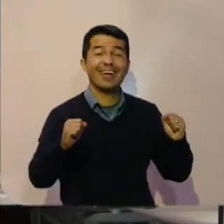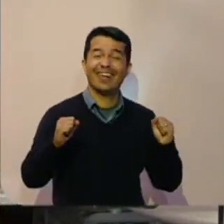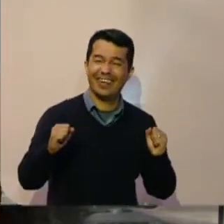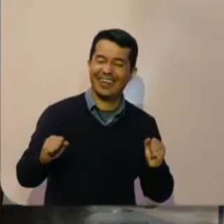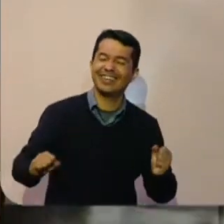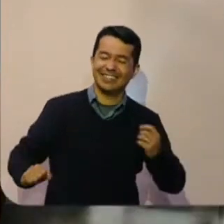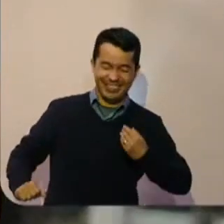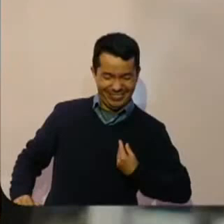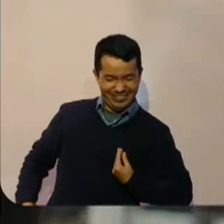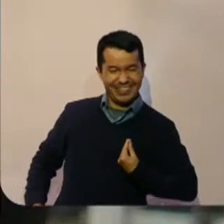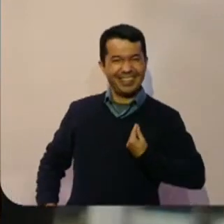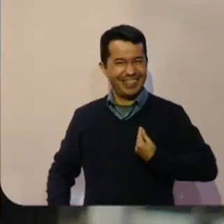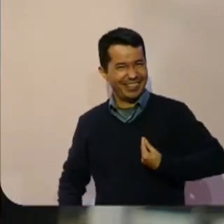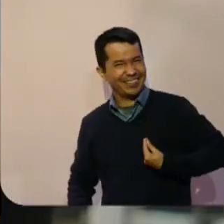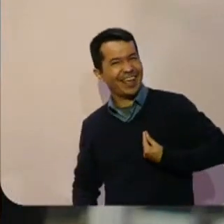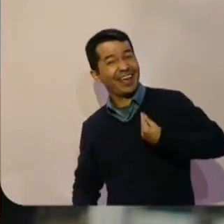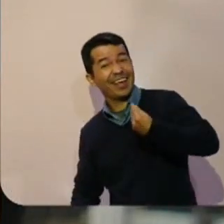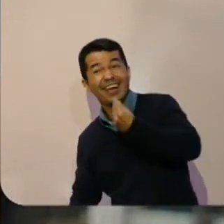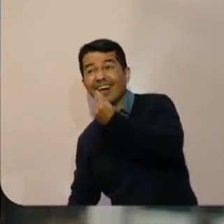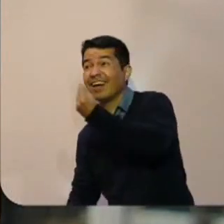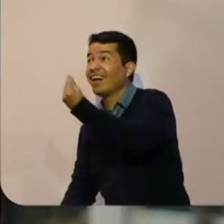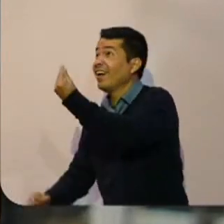segura na mão de